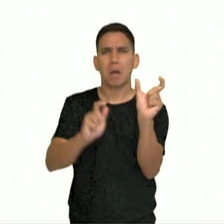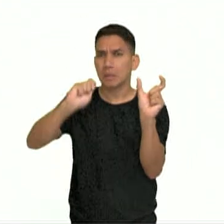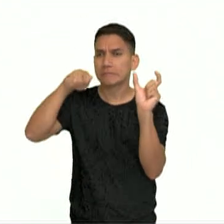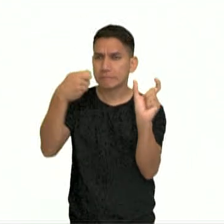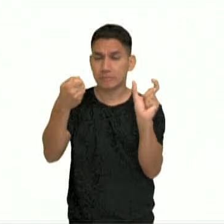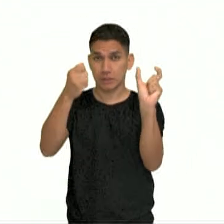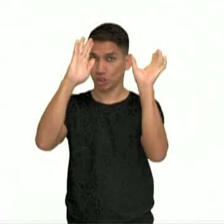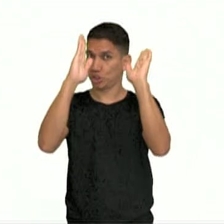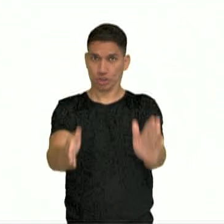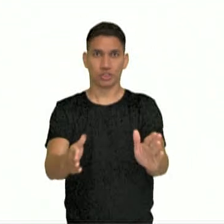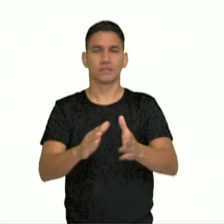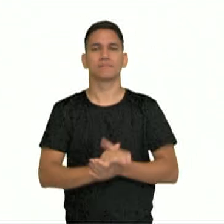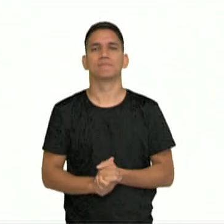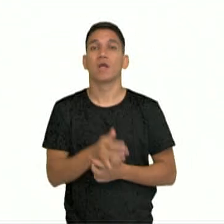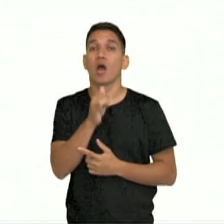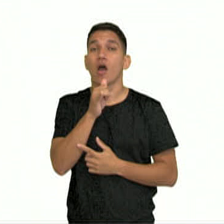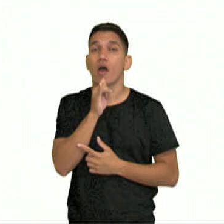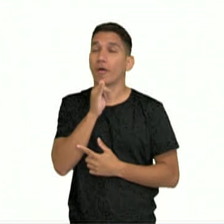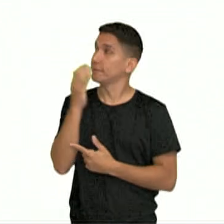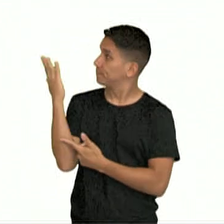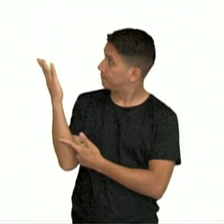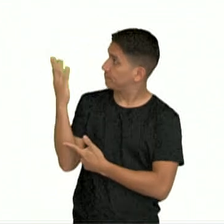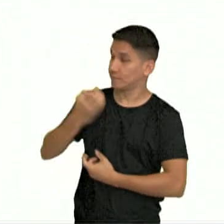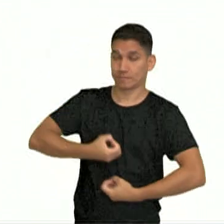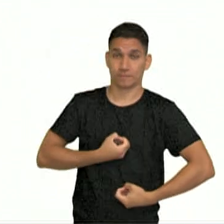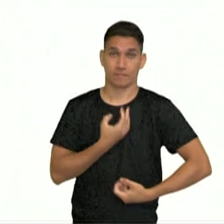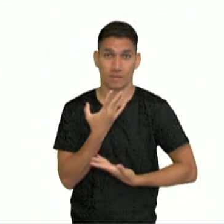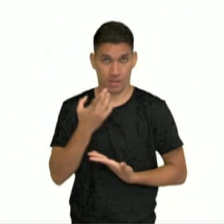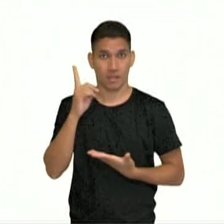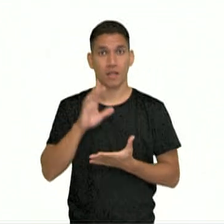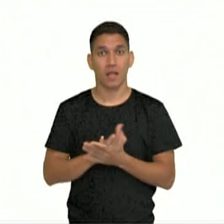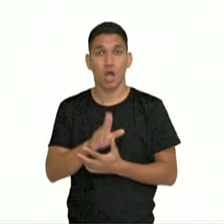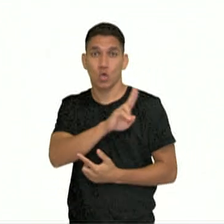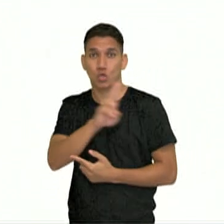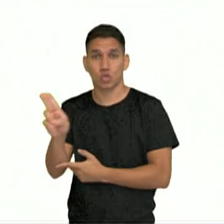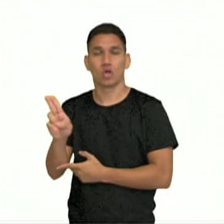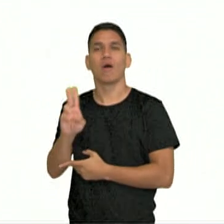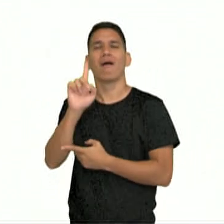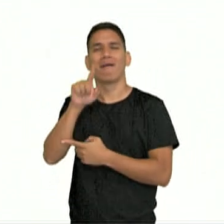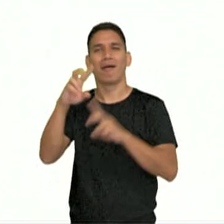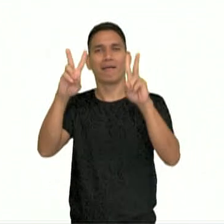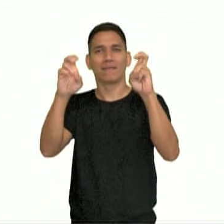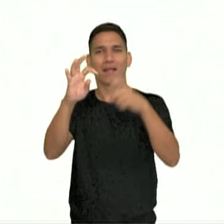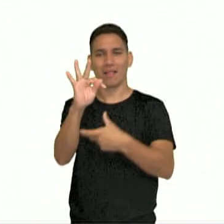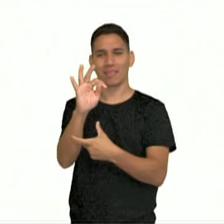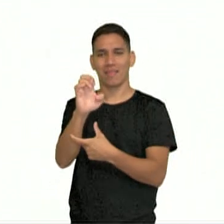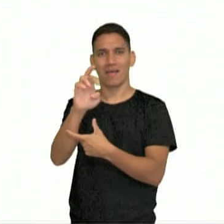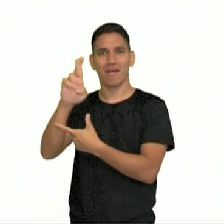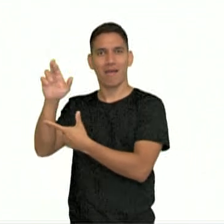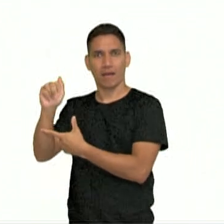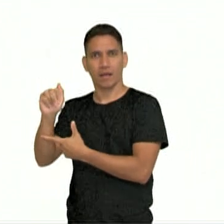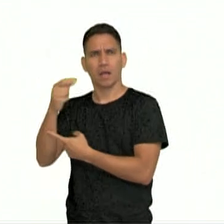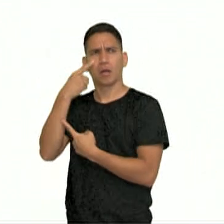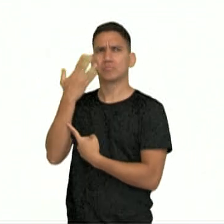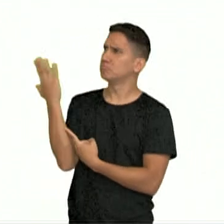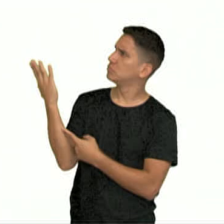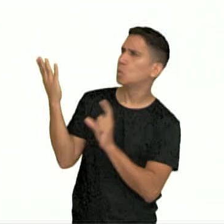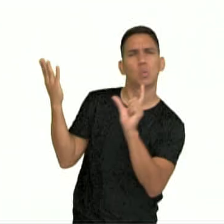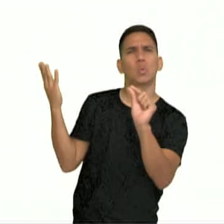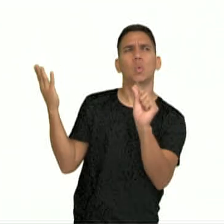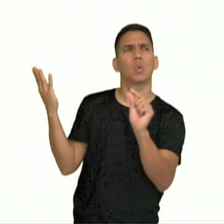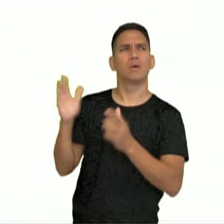nós temos uma poesia de Décio Pignatário. O nome dela é Terra. Ao olhar para ela, o que você vê?